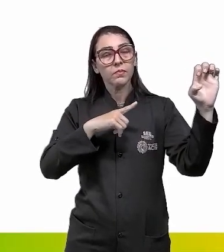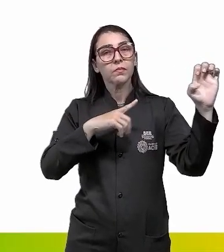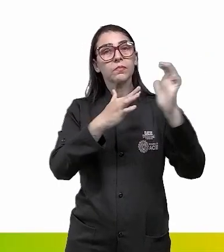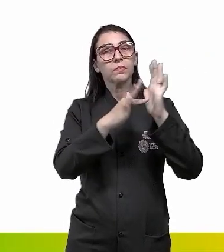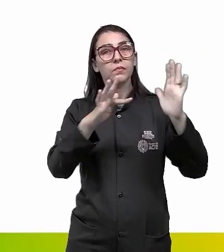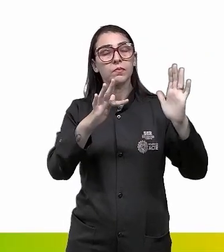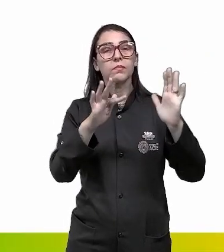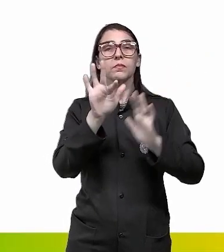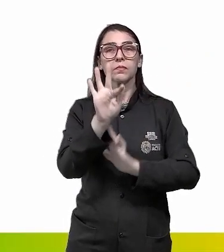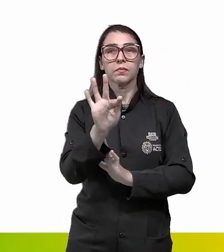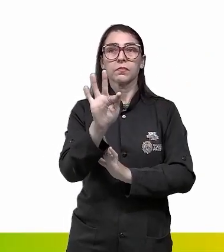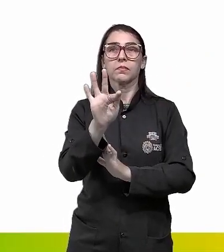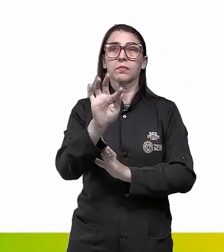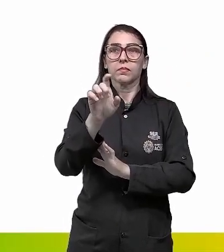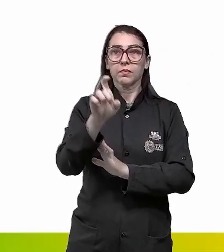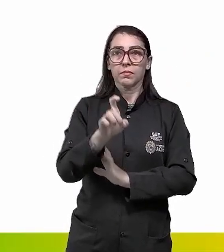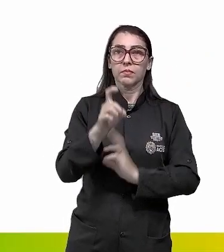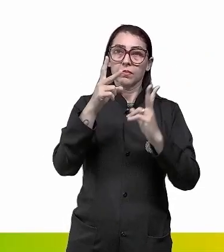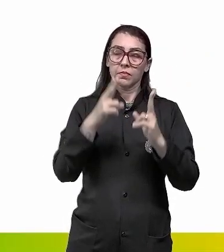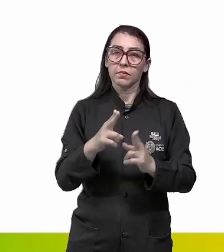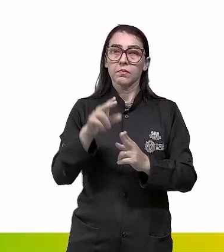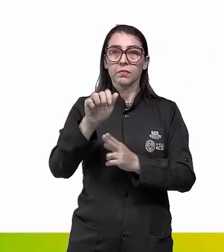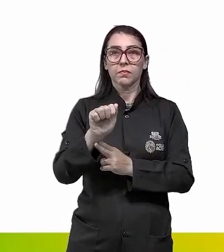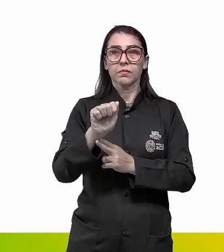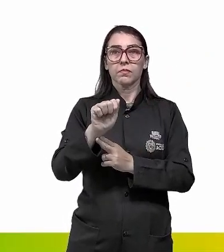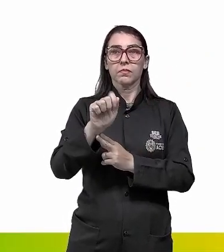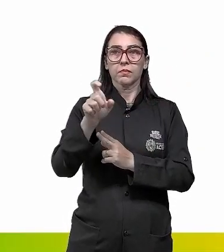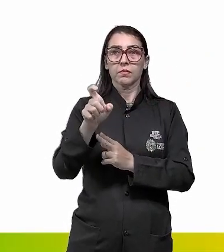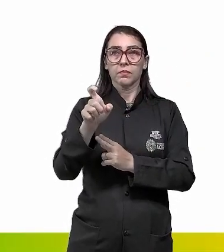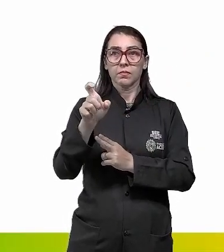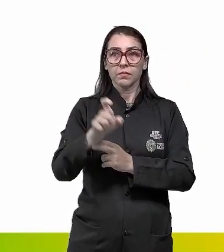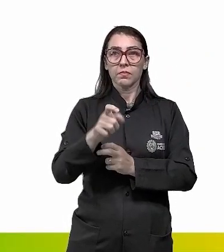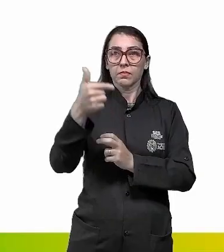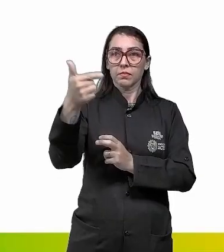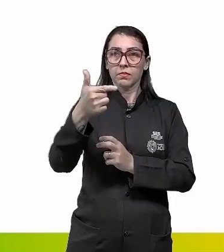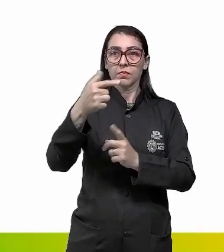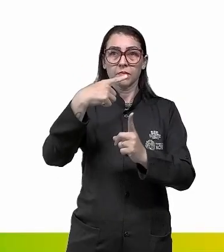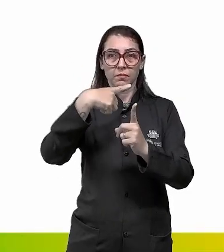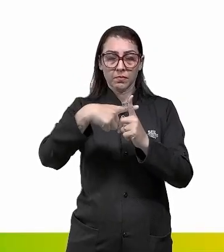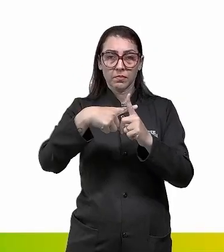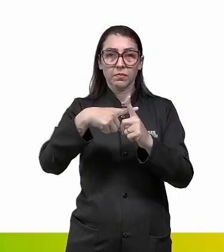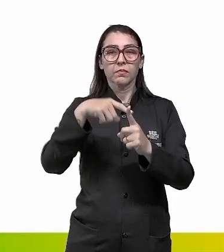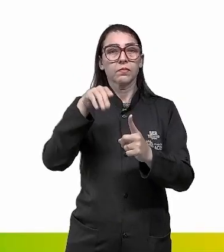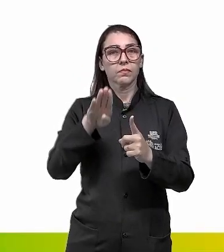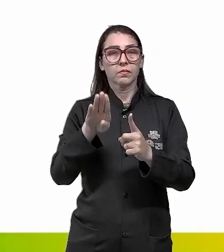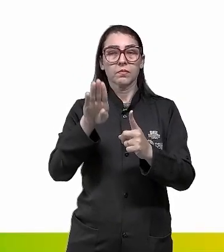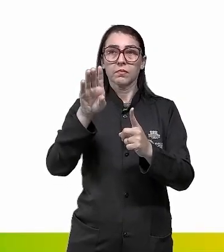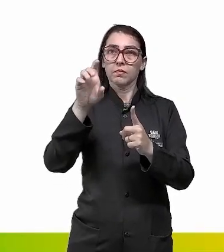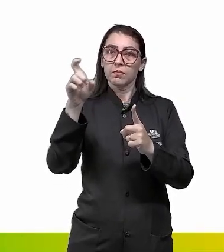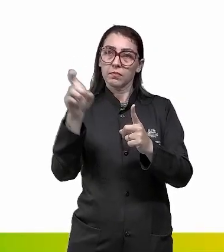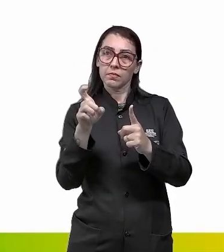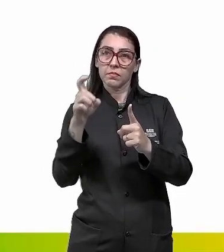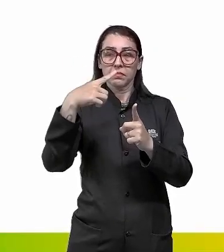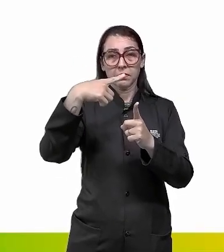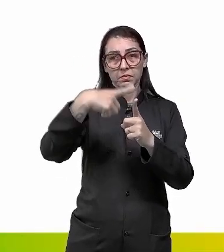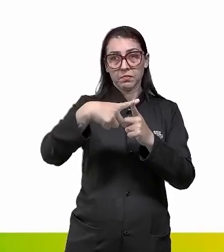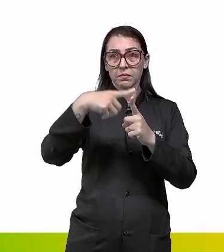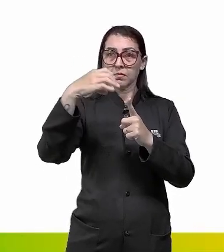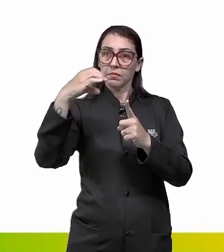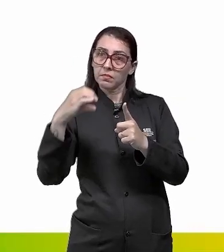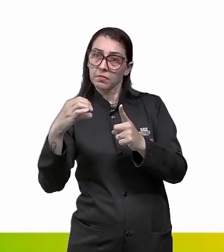forma aqui, essa aparência. f de x é igual a ax ao quadrado mais